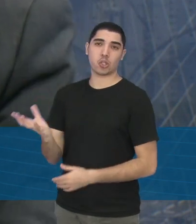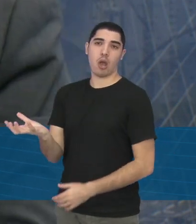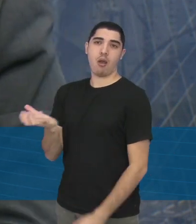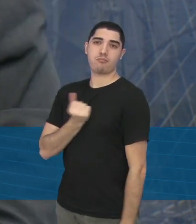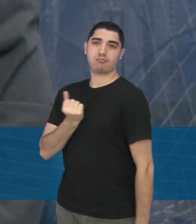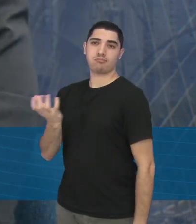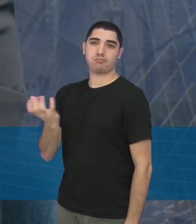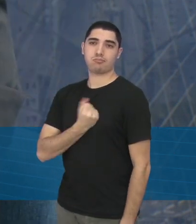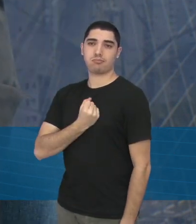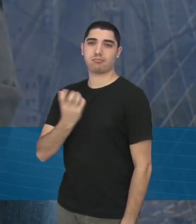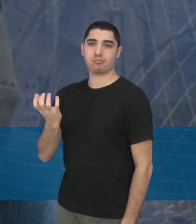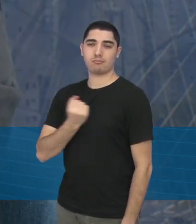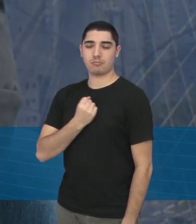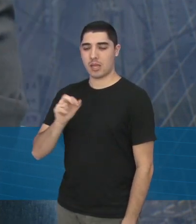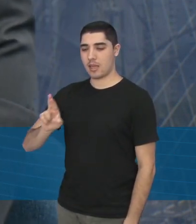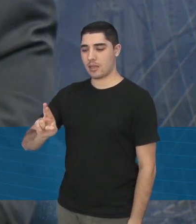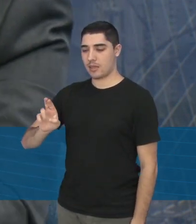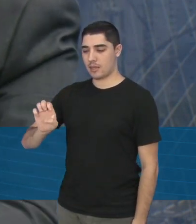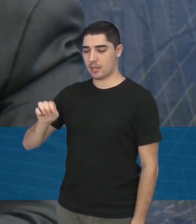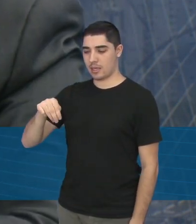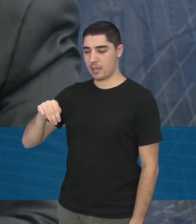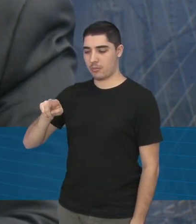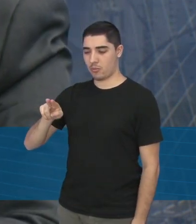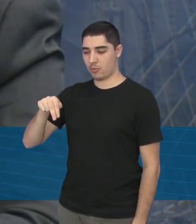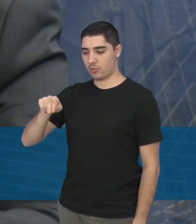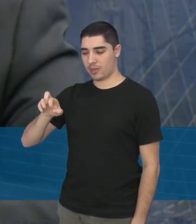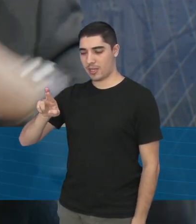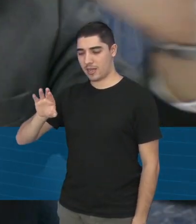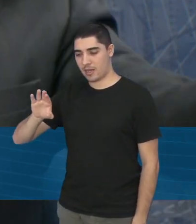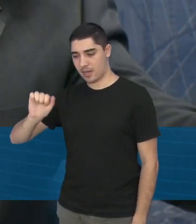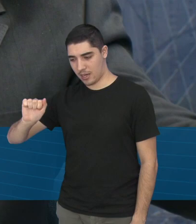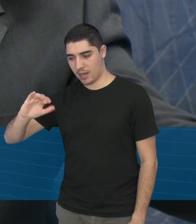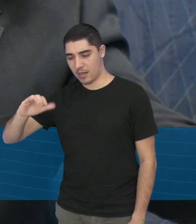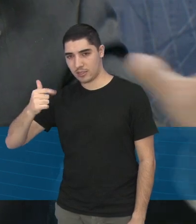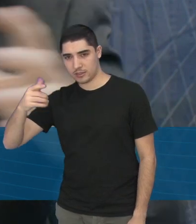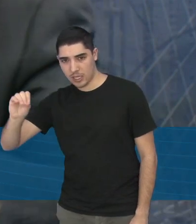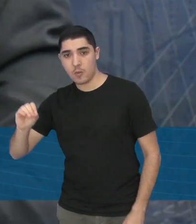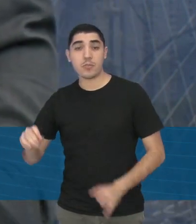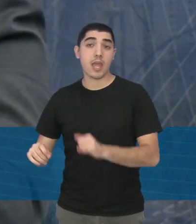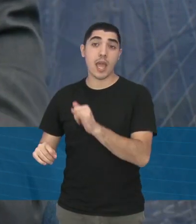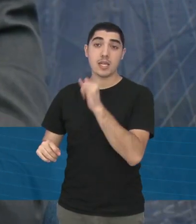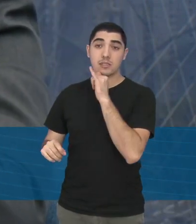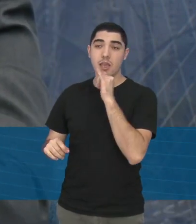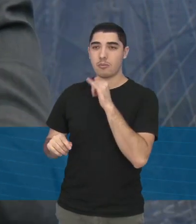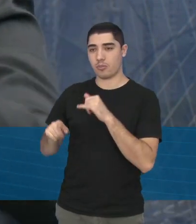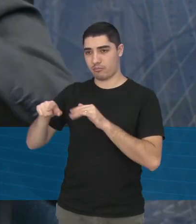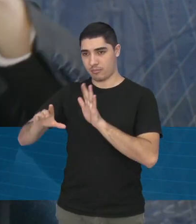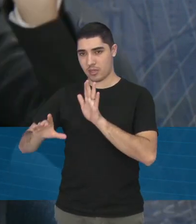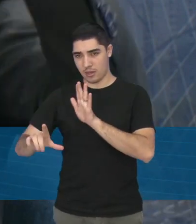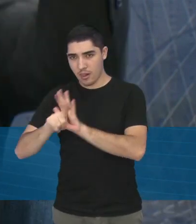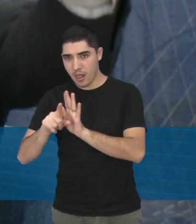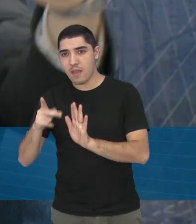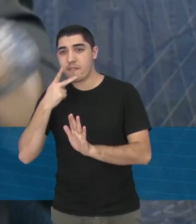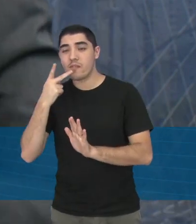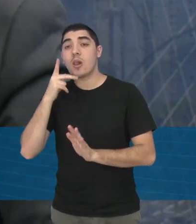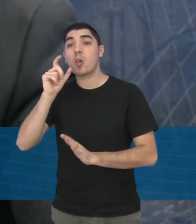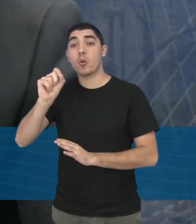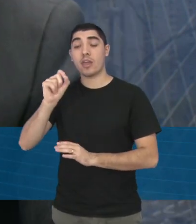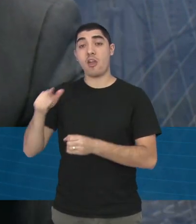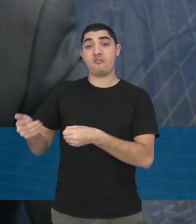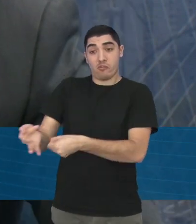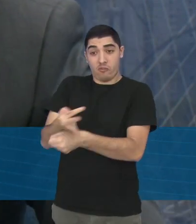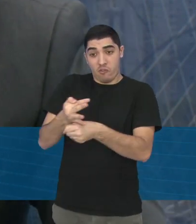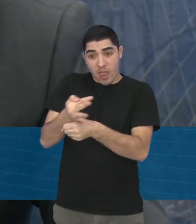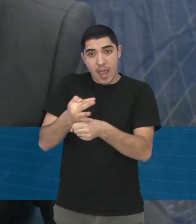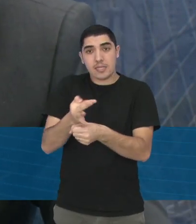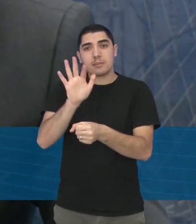Ele fala, ah, então isso é remuneração. Ela volta para ser salário. O que é férias, ela chama de repouso. Daí você vai na outra legislação,